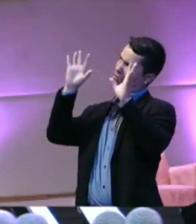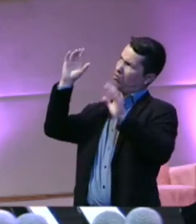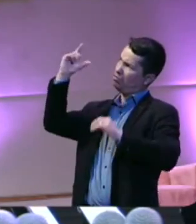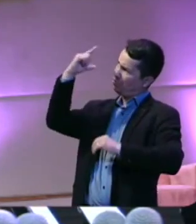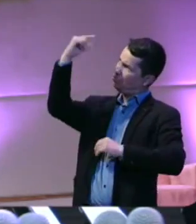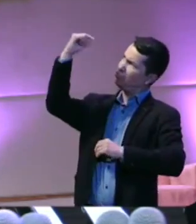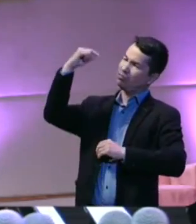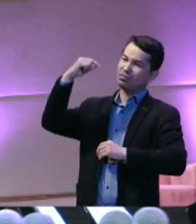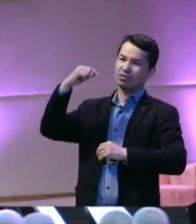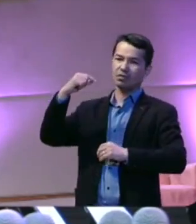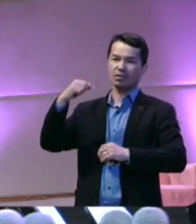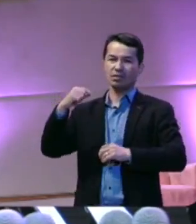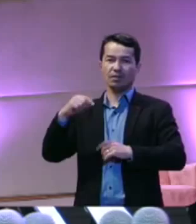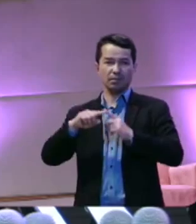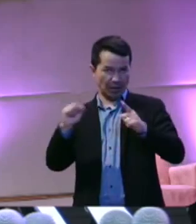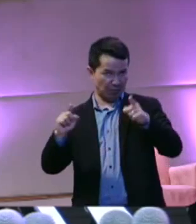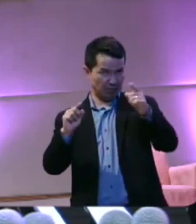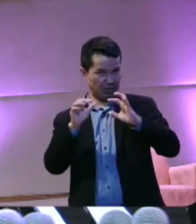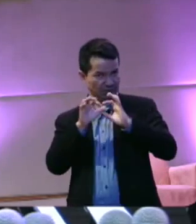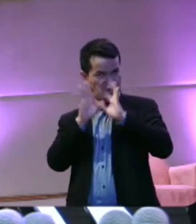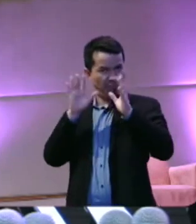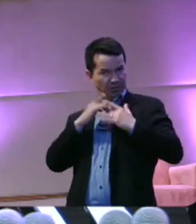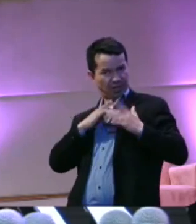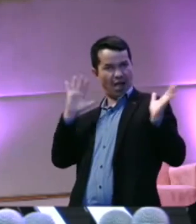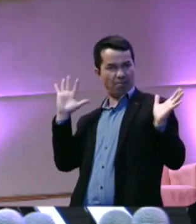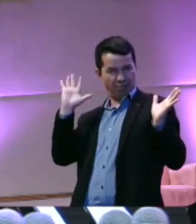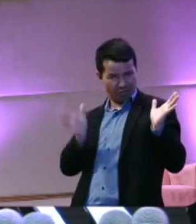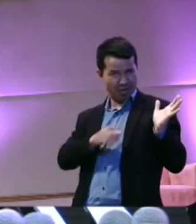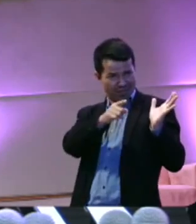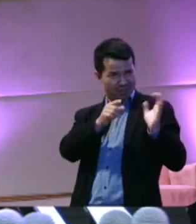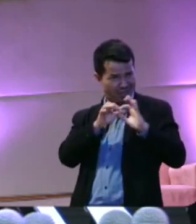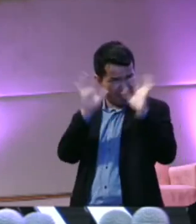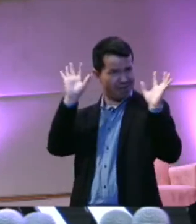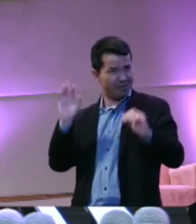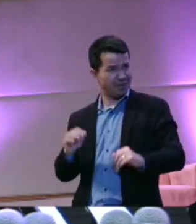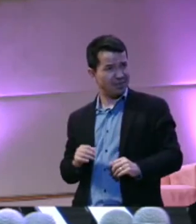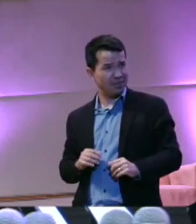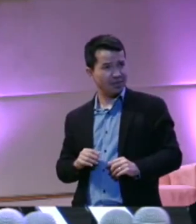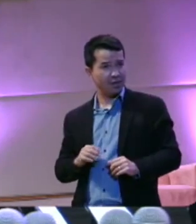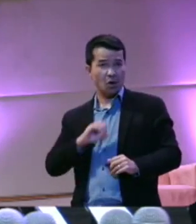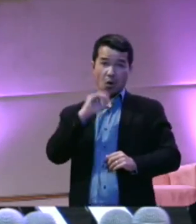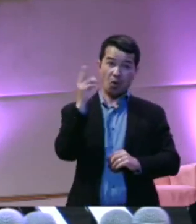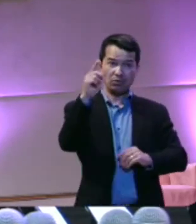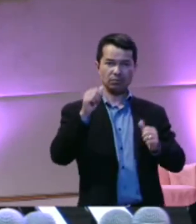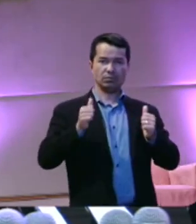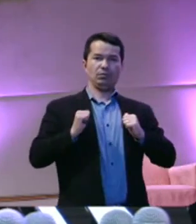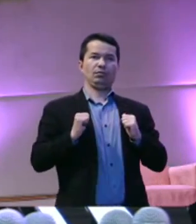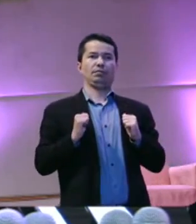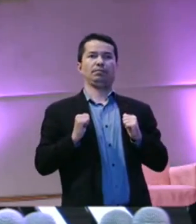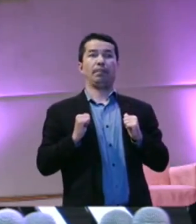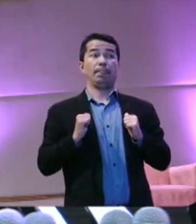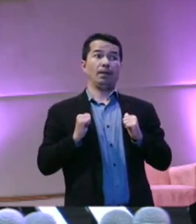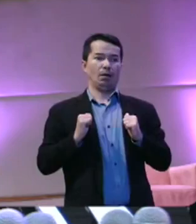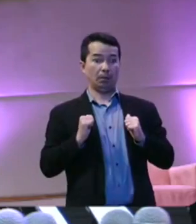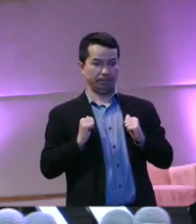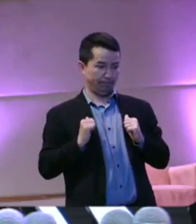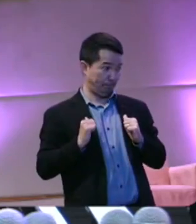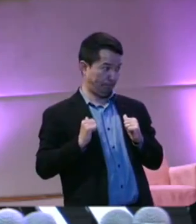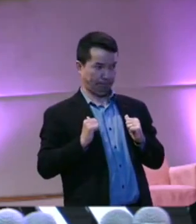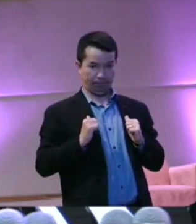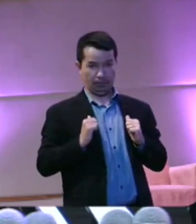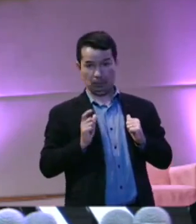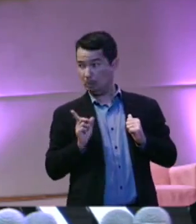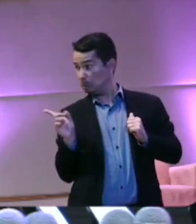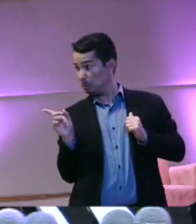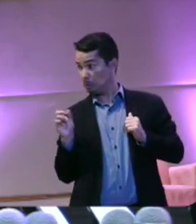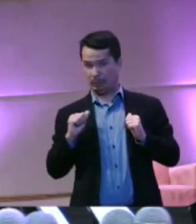com a gente? O Senhor nos conhece como ninguém. O Senhor sabe tudo de nós, mas o Senhor conta com a